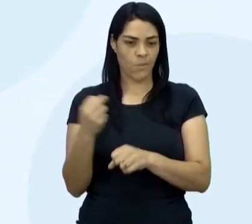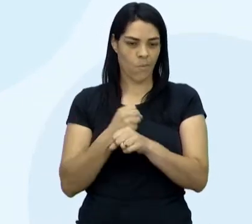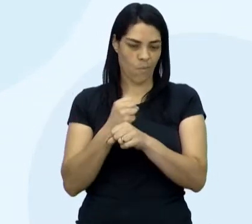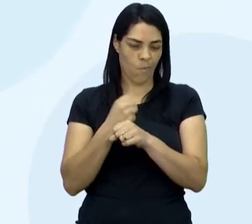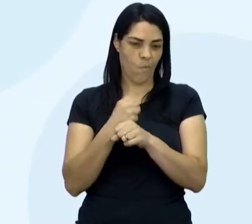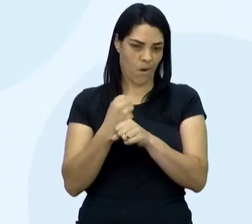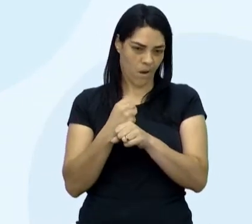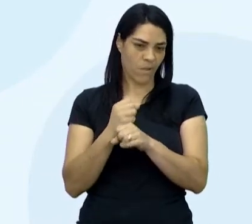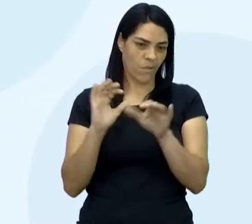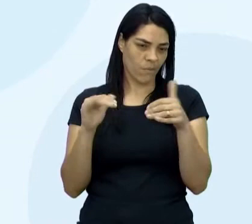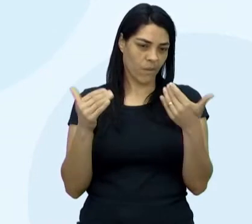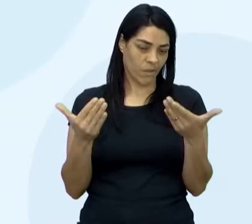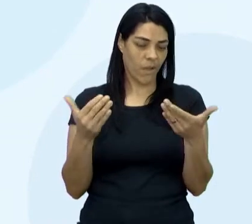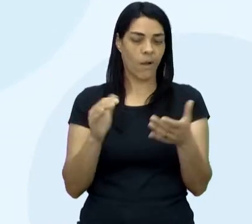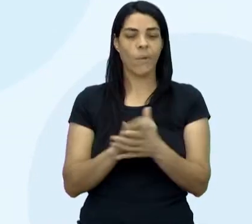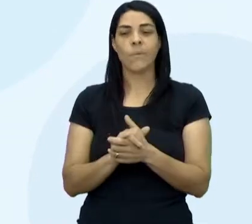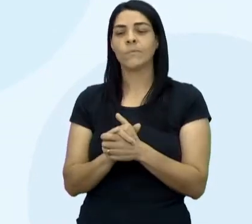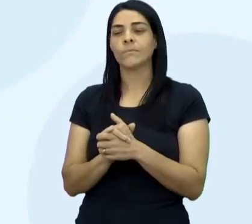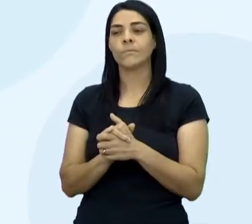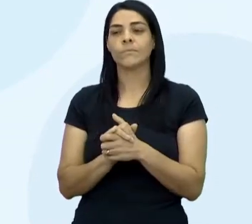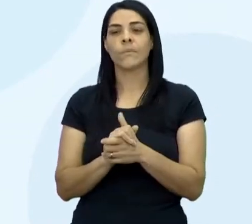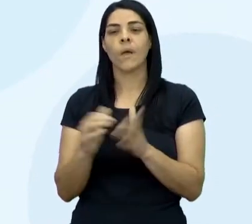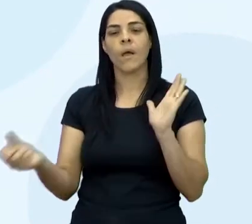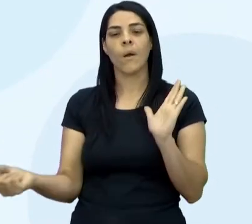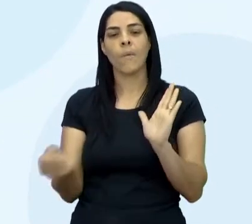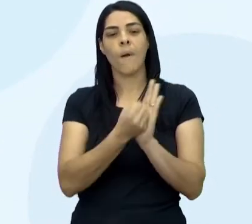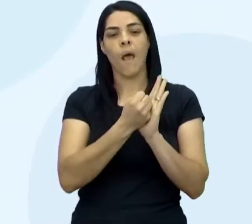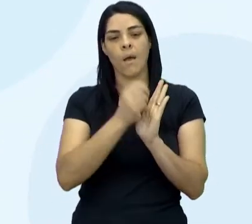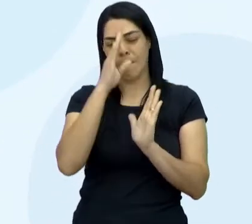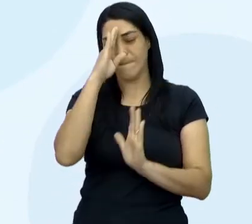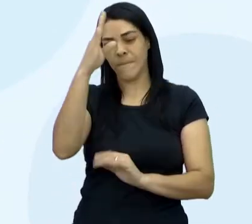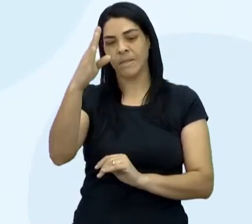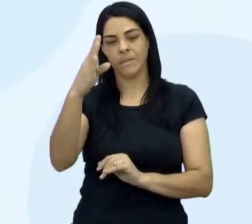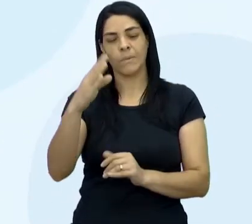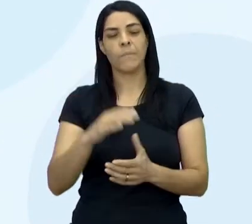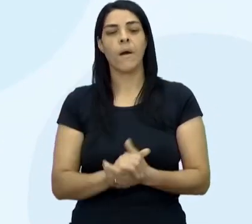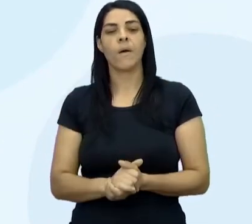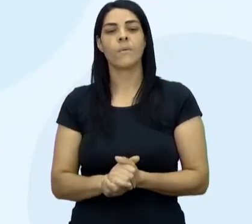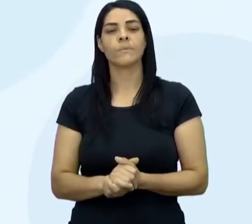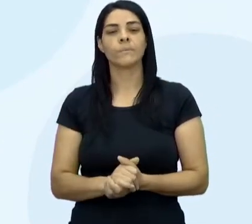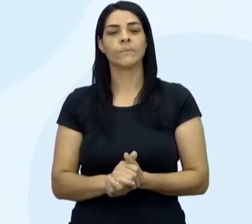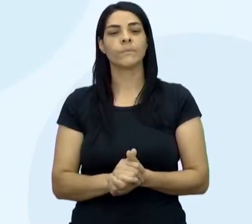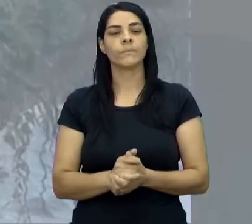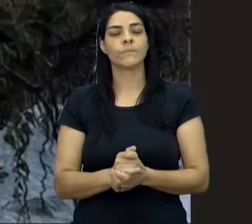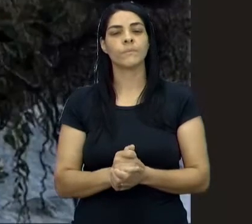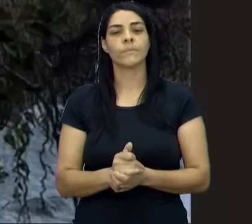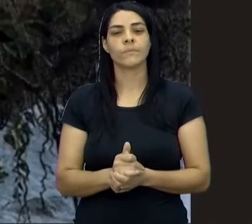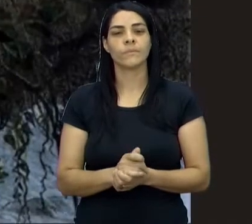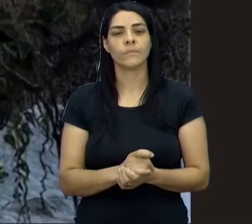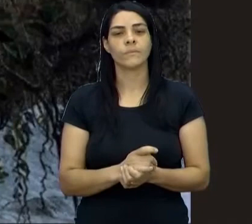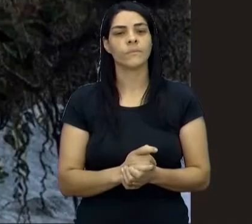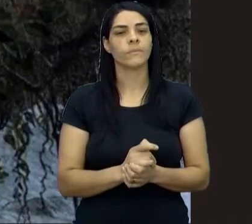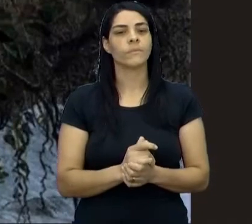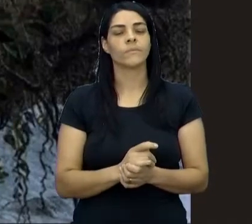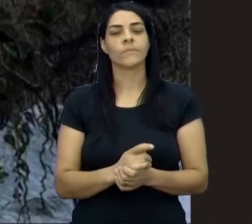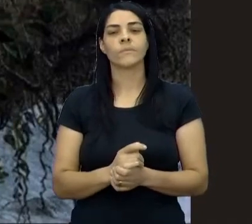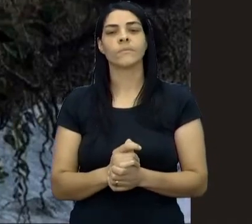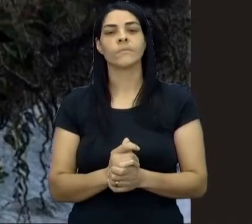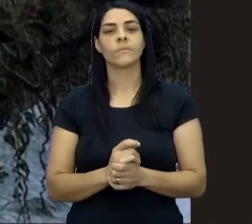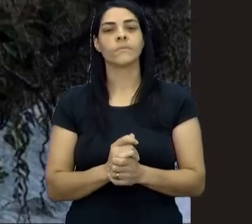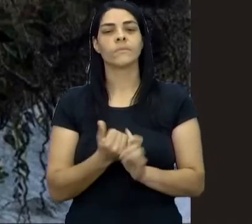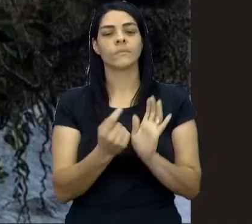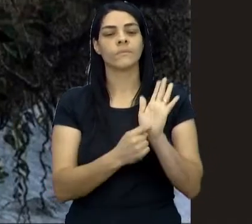isso daí acaba sendo o Marco principal e isso pode voltar em mim um pouquinho e Isso